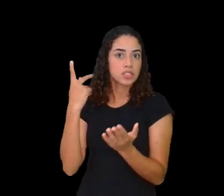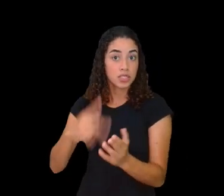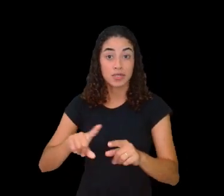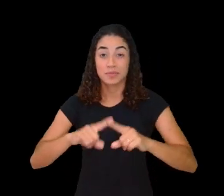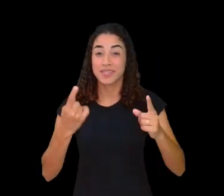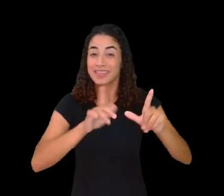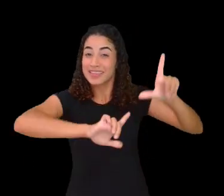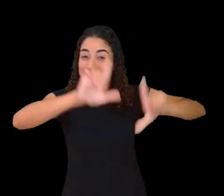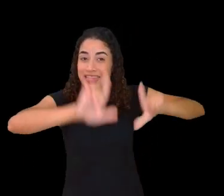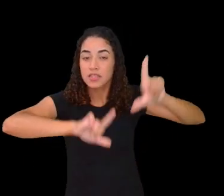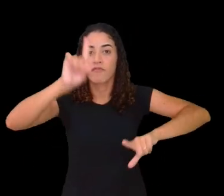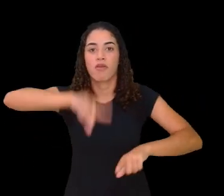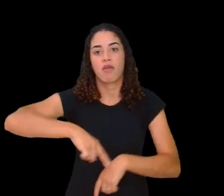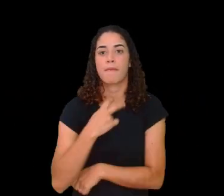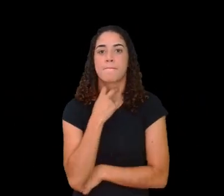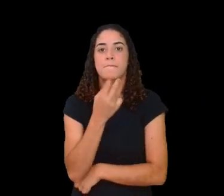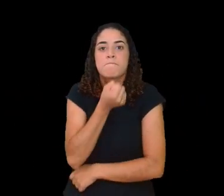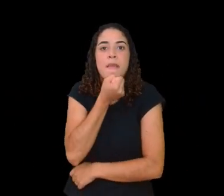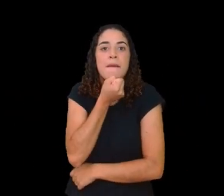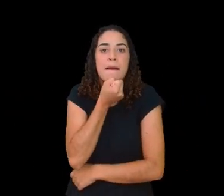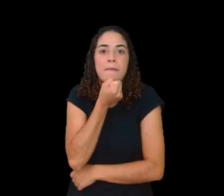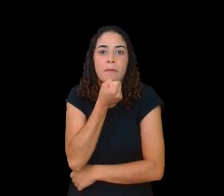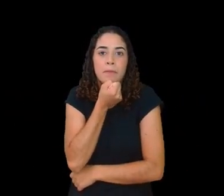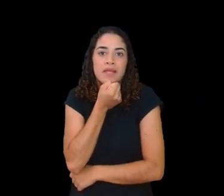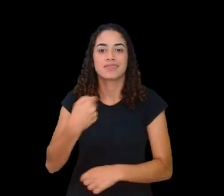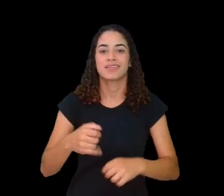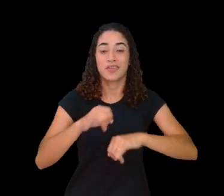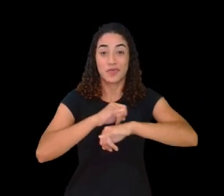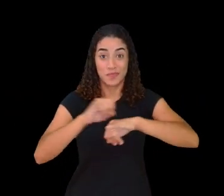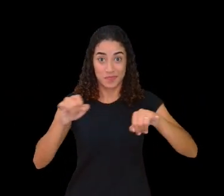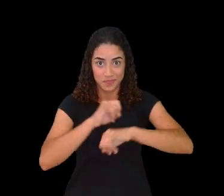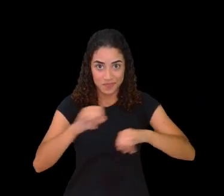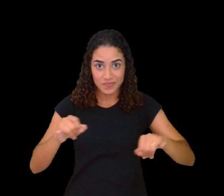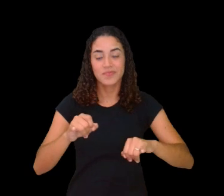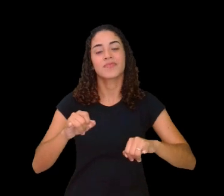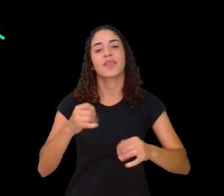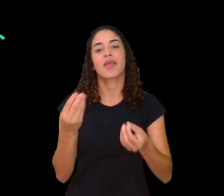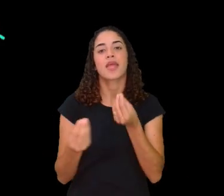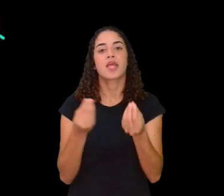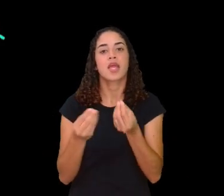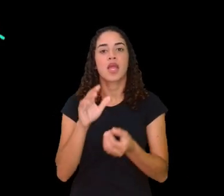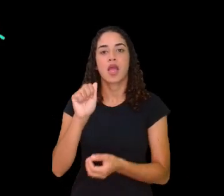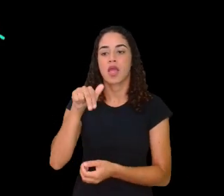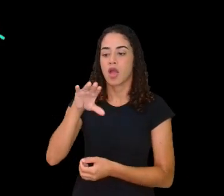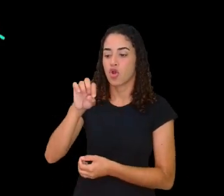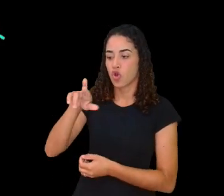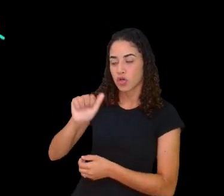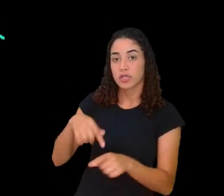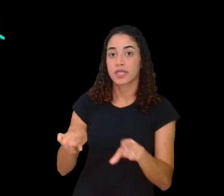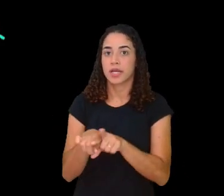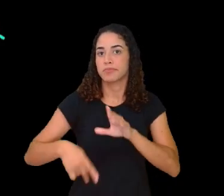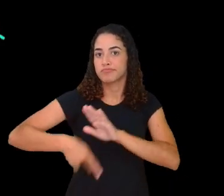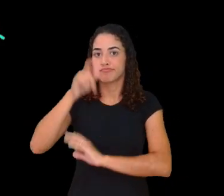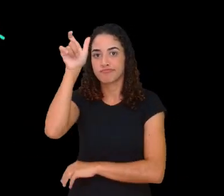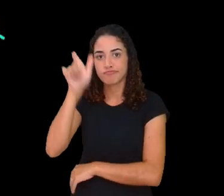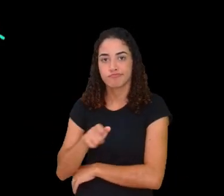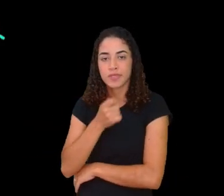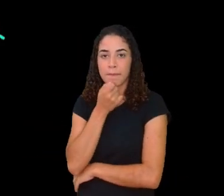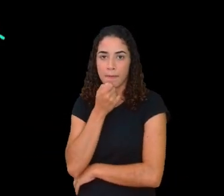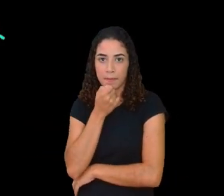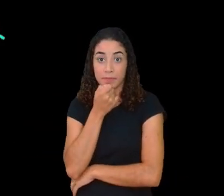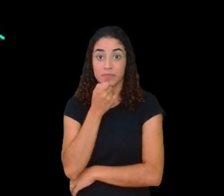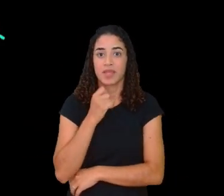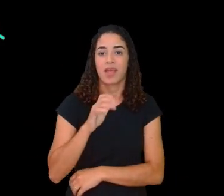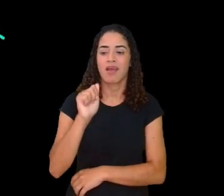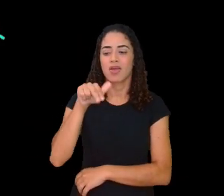informação é passada através da fala. Quem passa essa informação, normalmente, é o âncora e o repórter. O âncora é quem